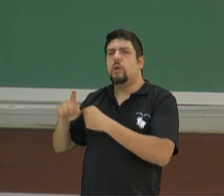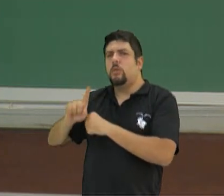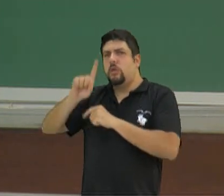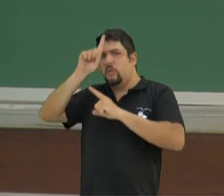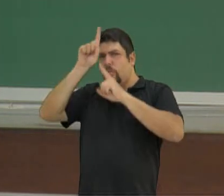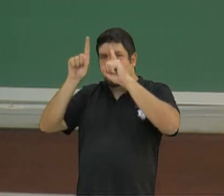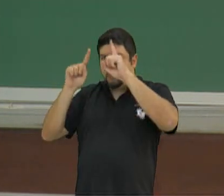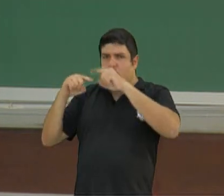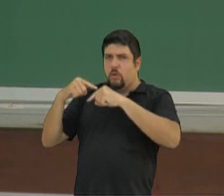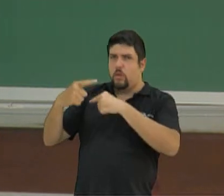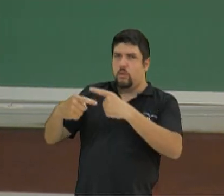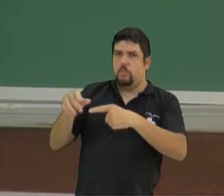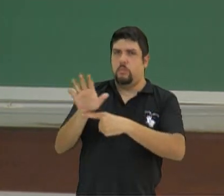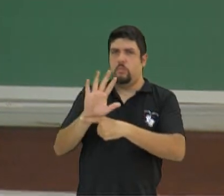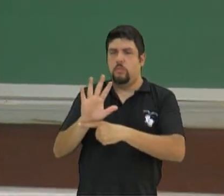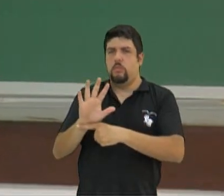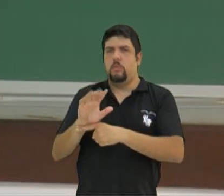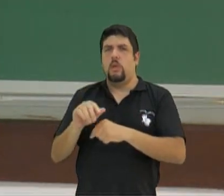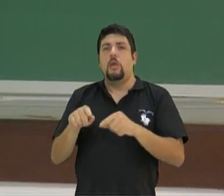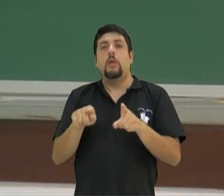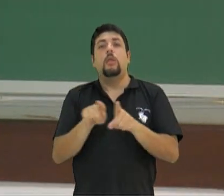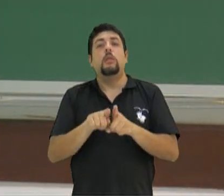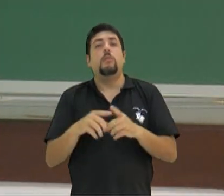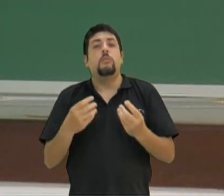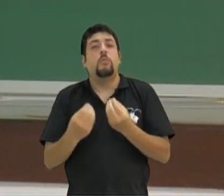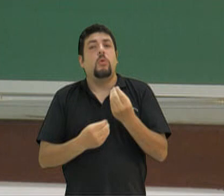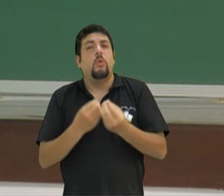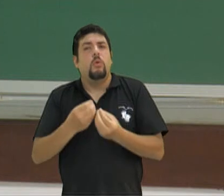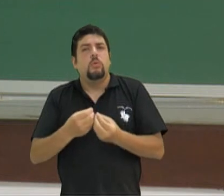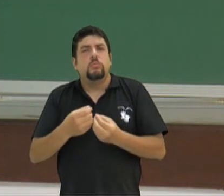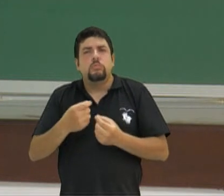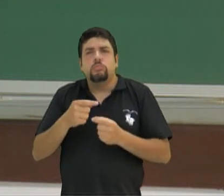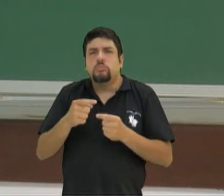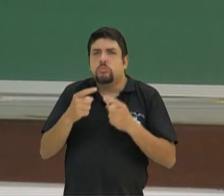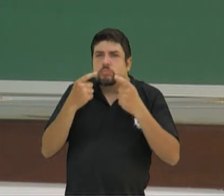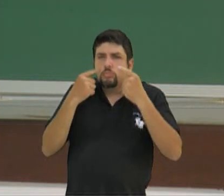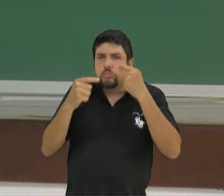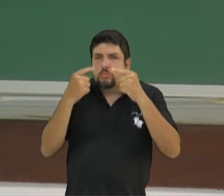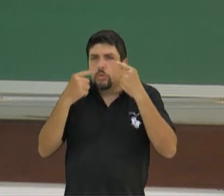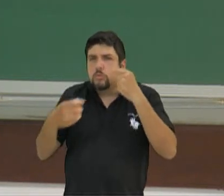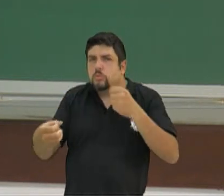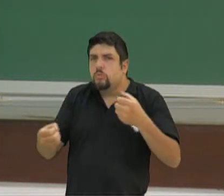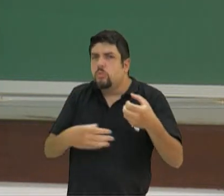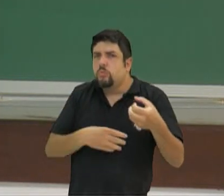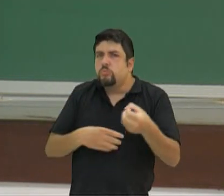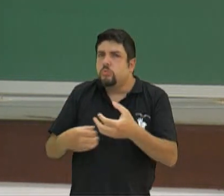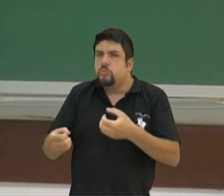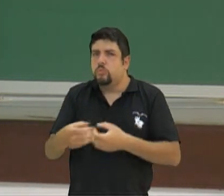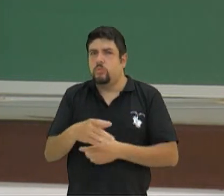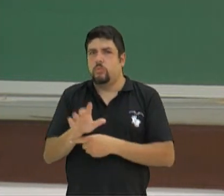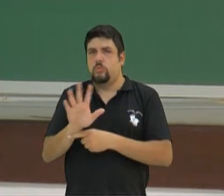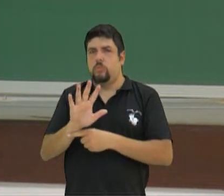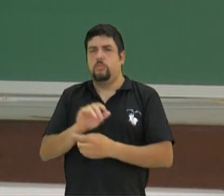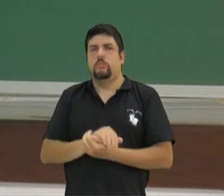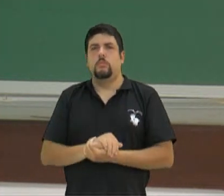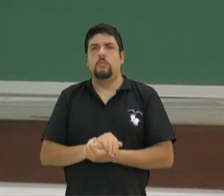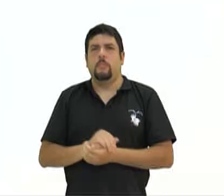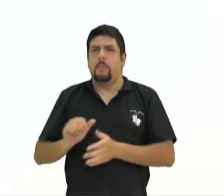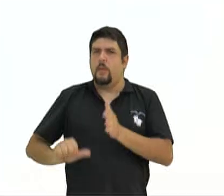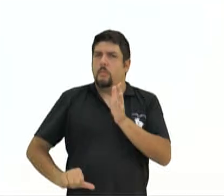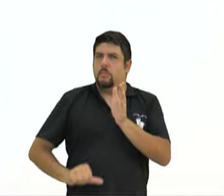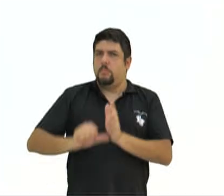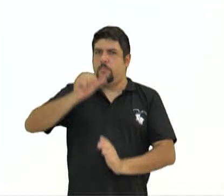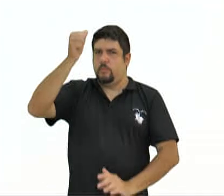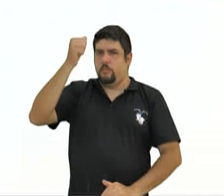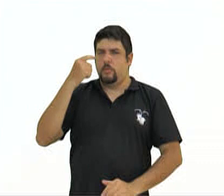aos formatos e às inovações do cinema, tá? Continuando, tá? Quando começou? No dia